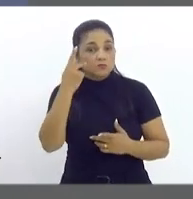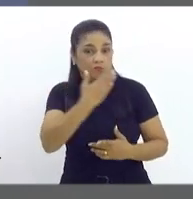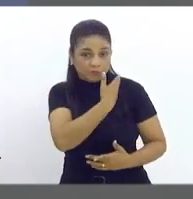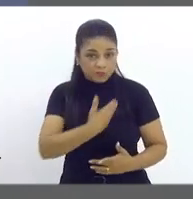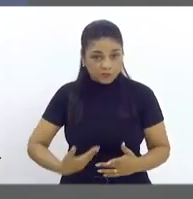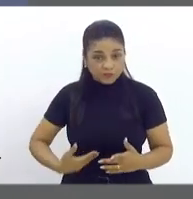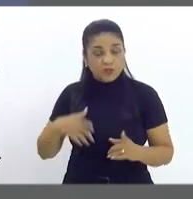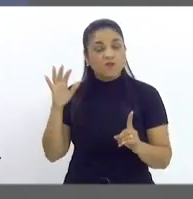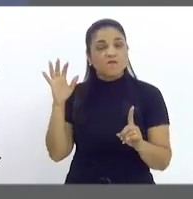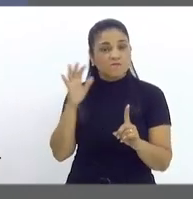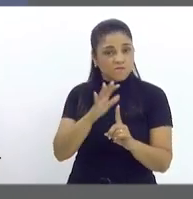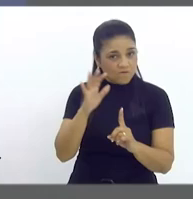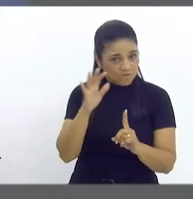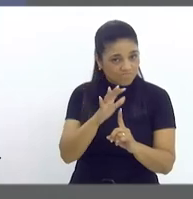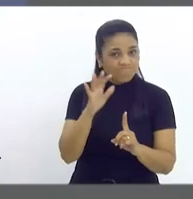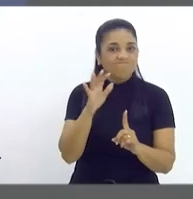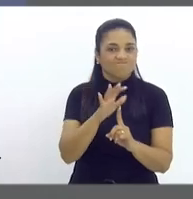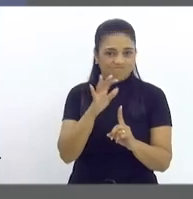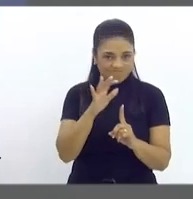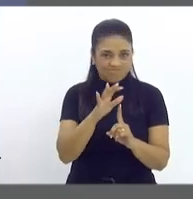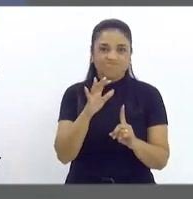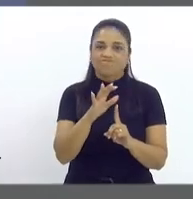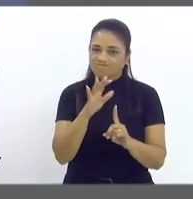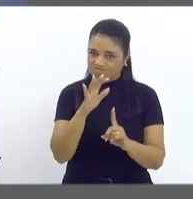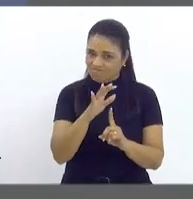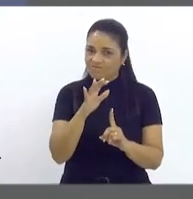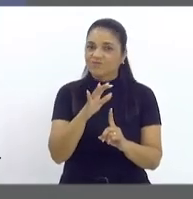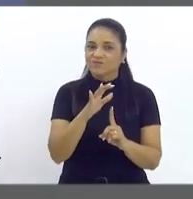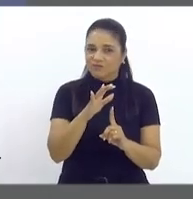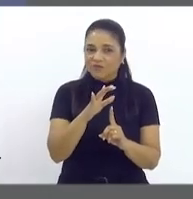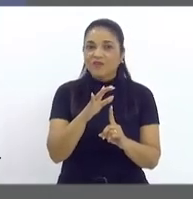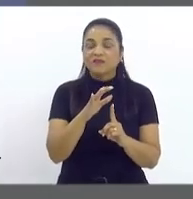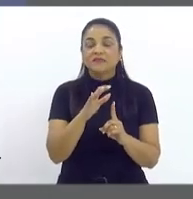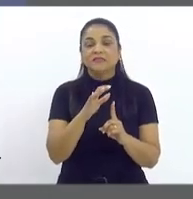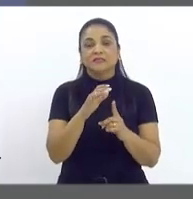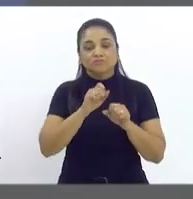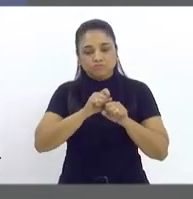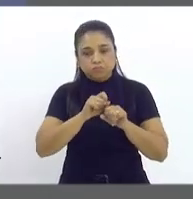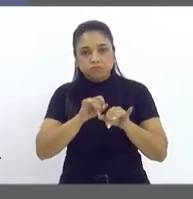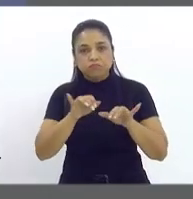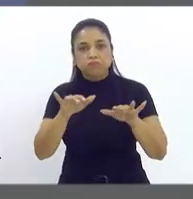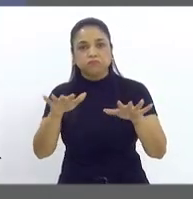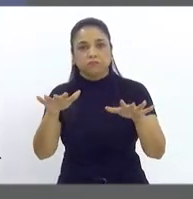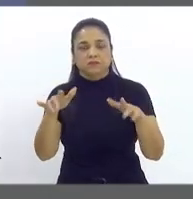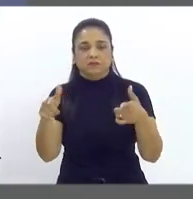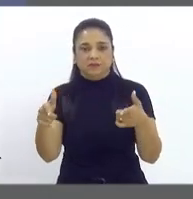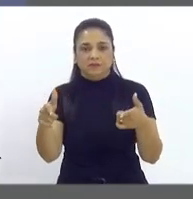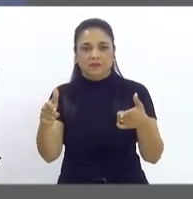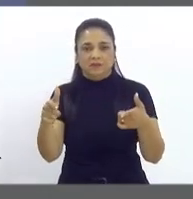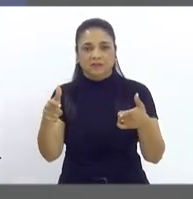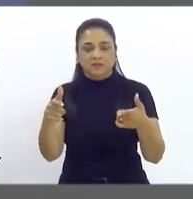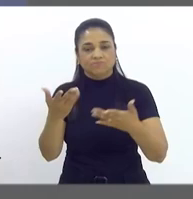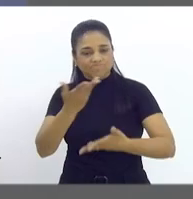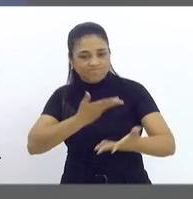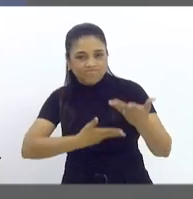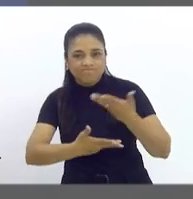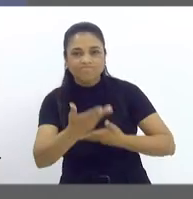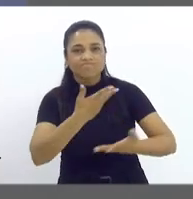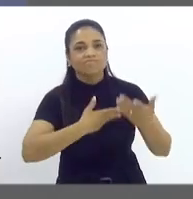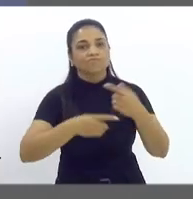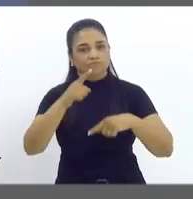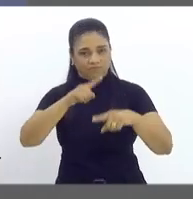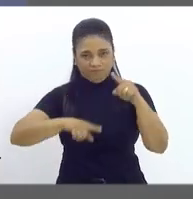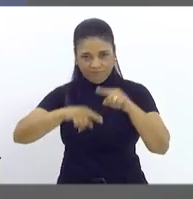elas influenciam muito para a gente na expansão e na atratividade do nosso